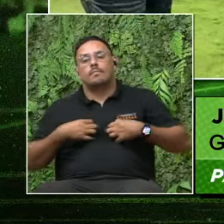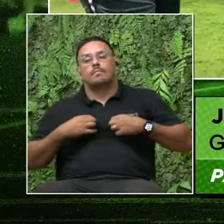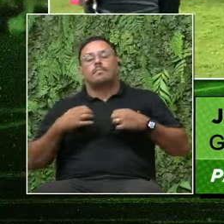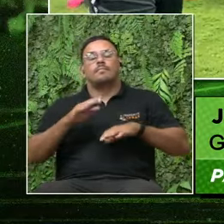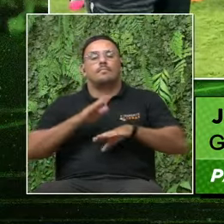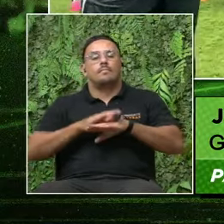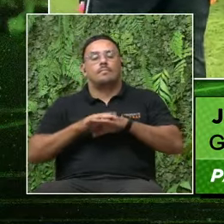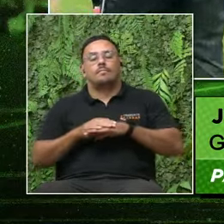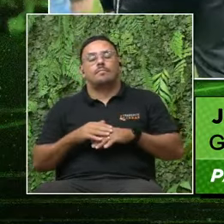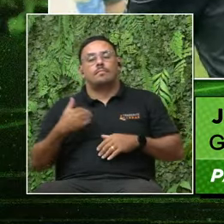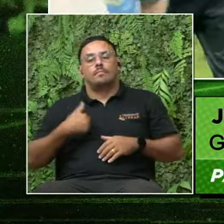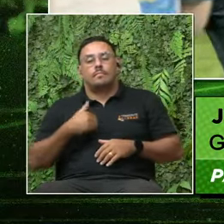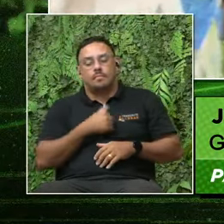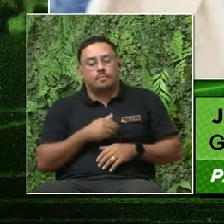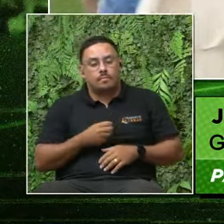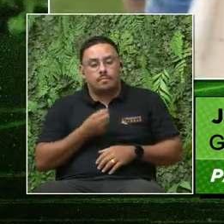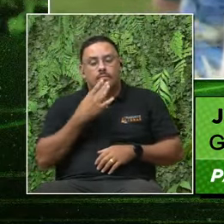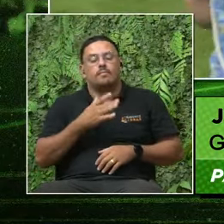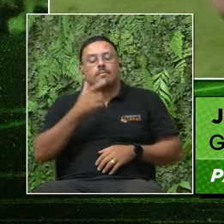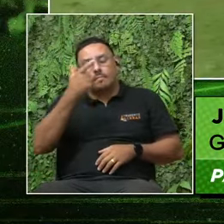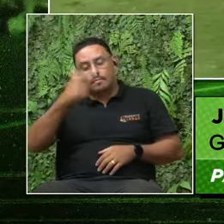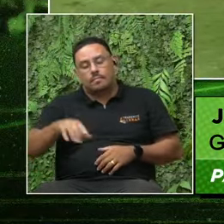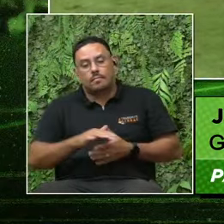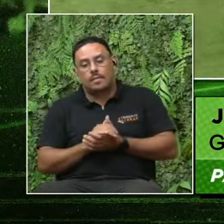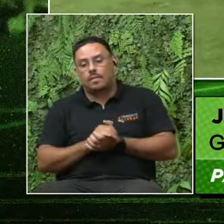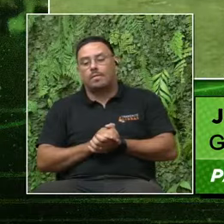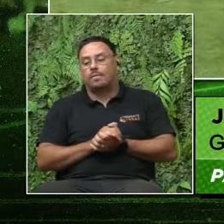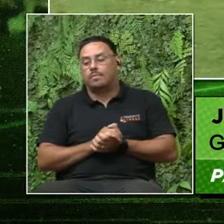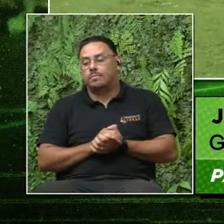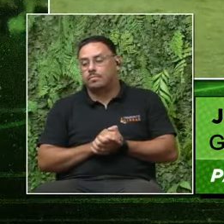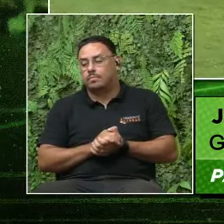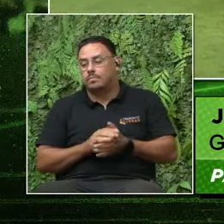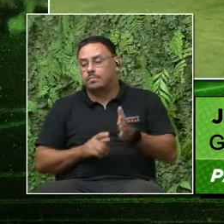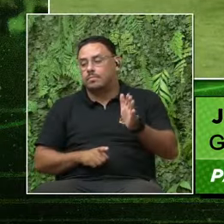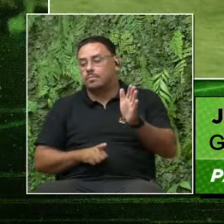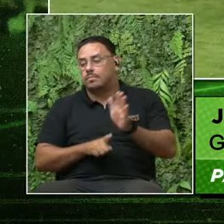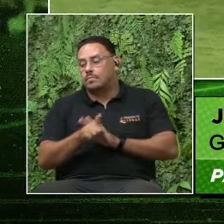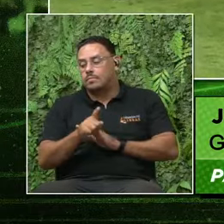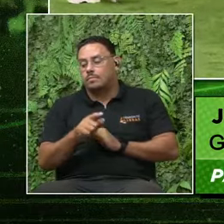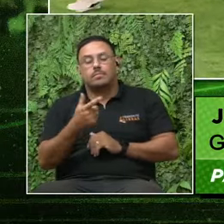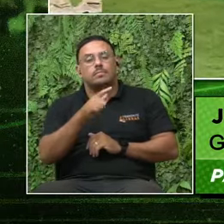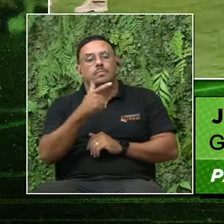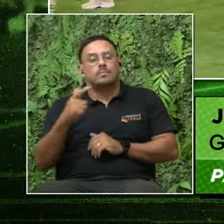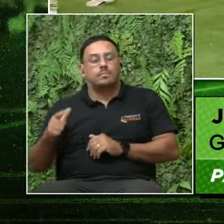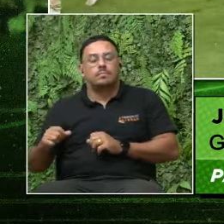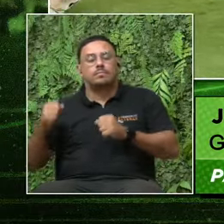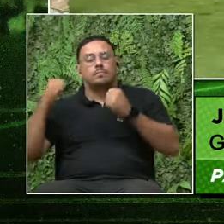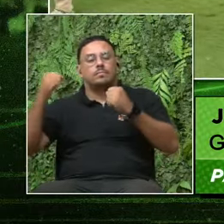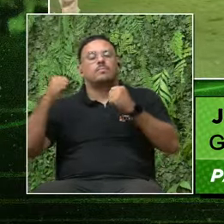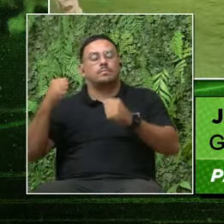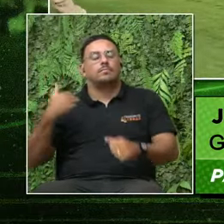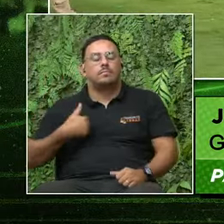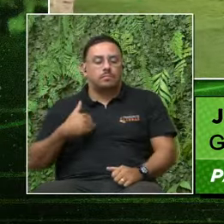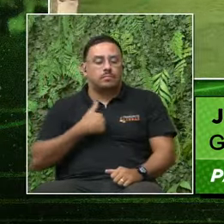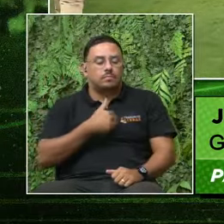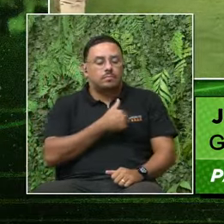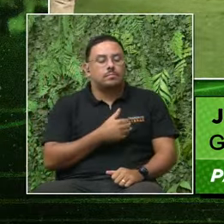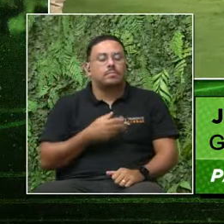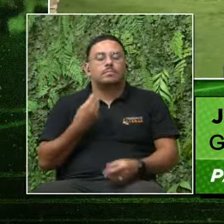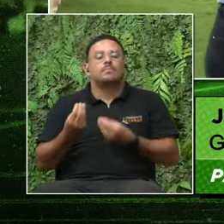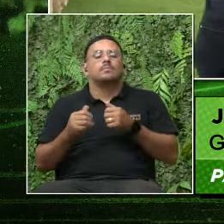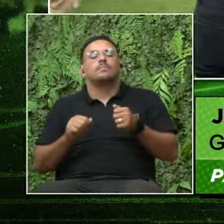galo pô como é ganhar aqui de novo a pergunta devia do Gal pergunta deveria ser